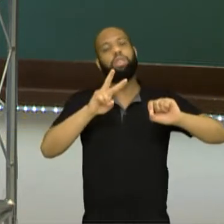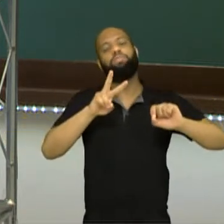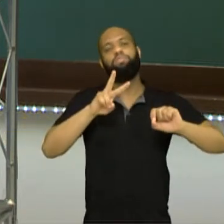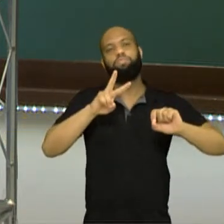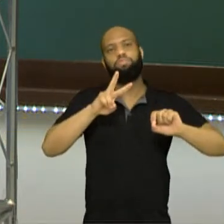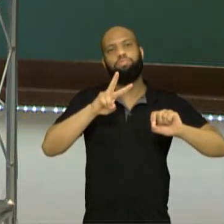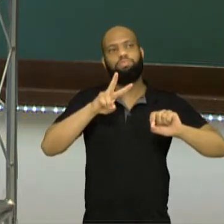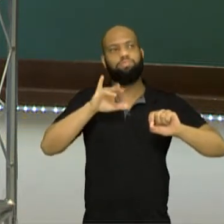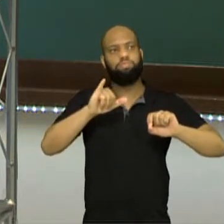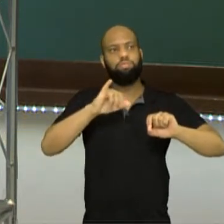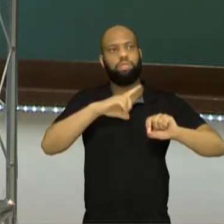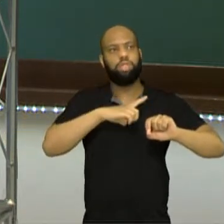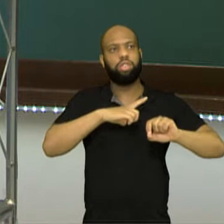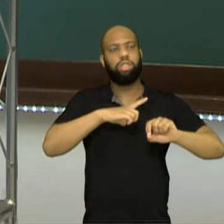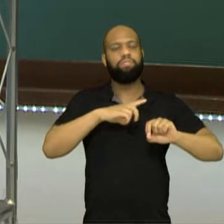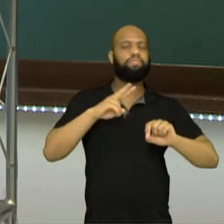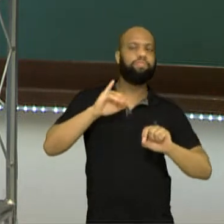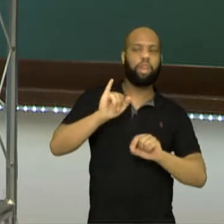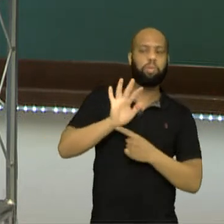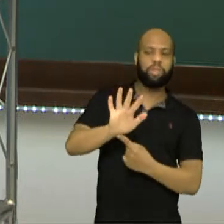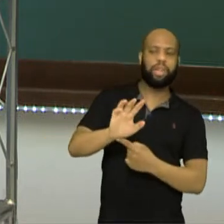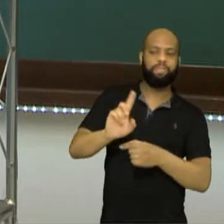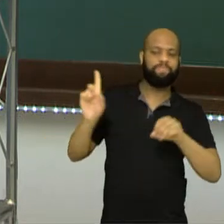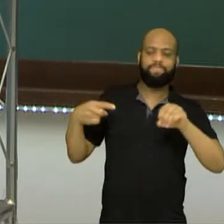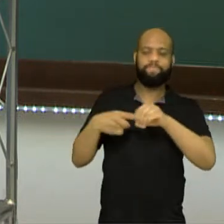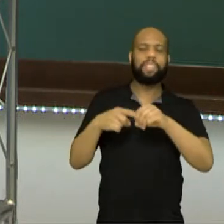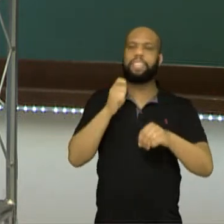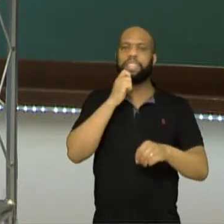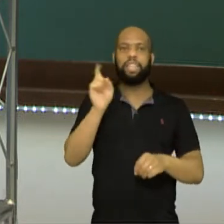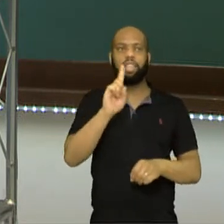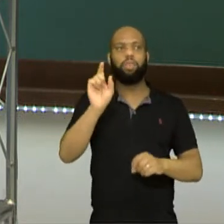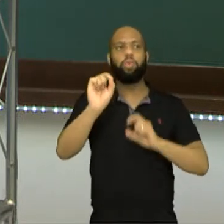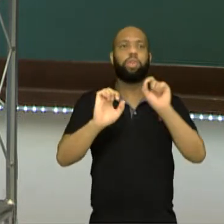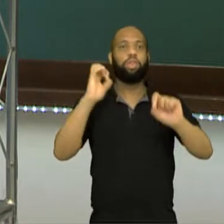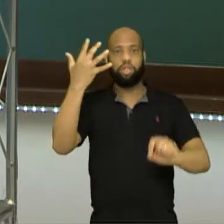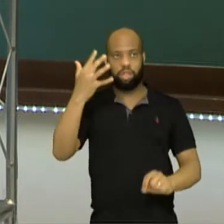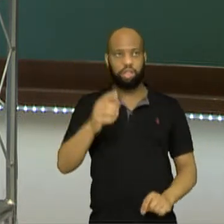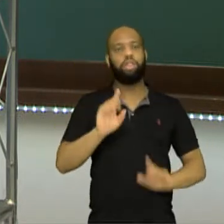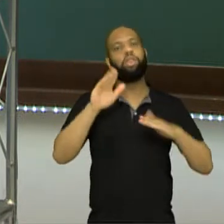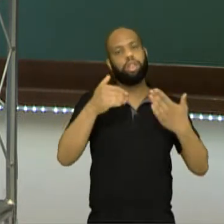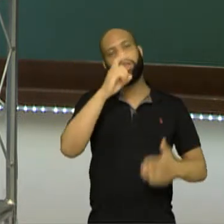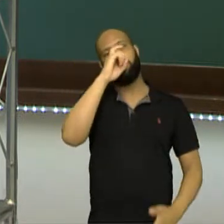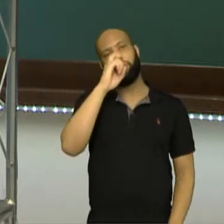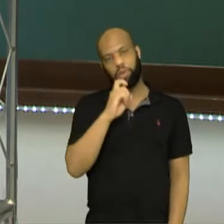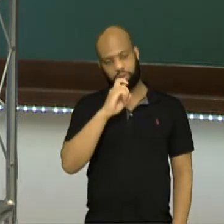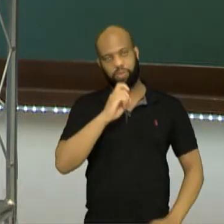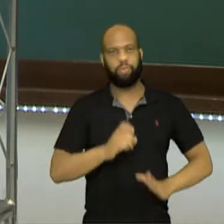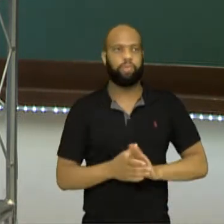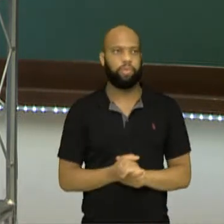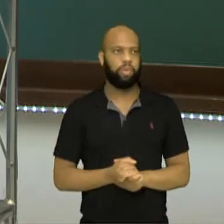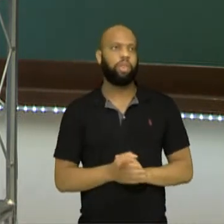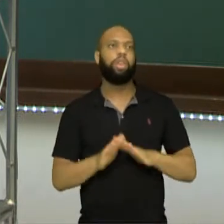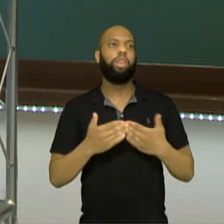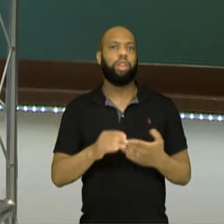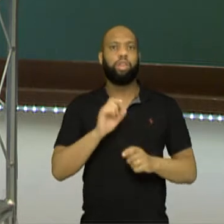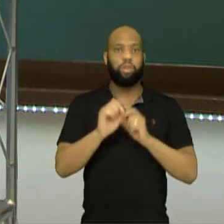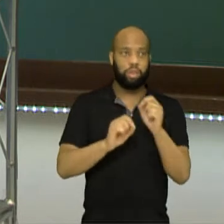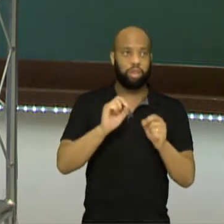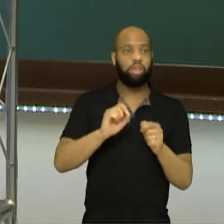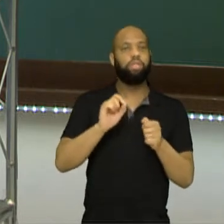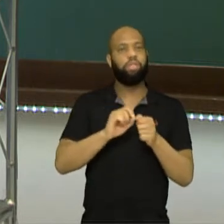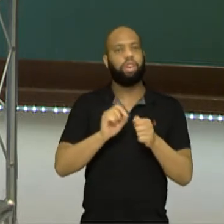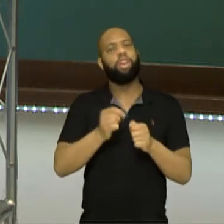que indique ali que não houve a gravidez, e aí o que acontece? Acontece a menstruação, beleza? Fazendo a